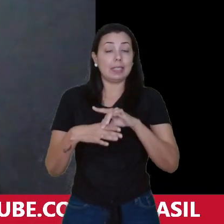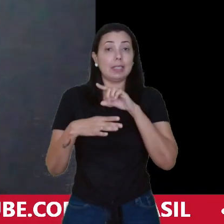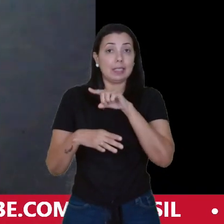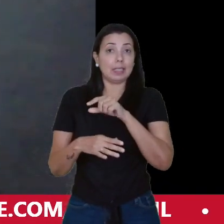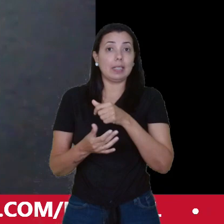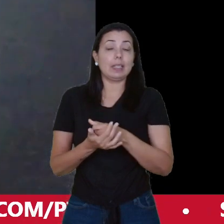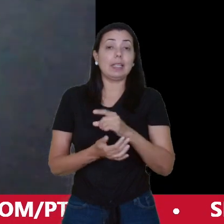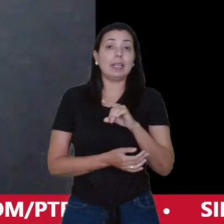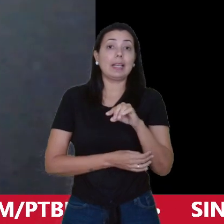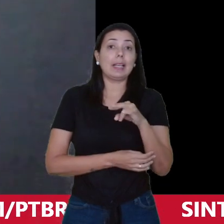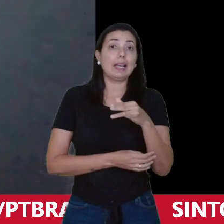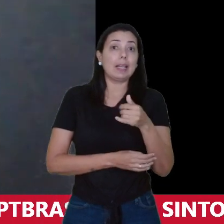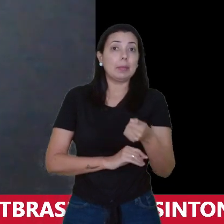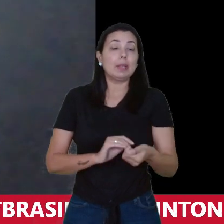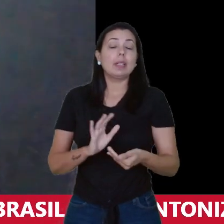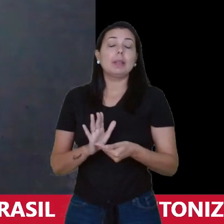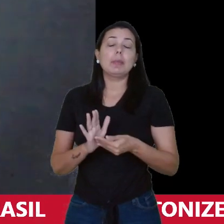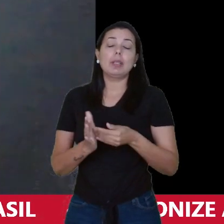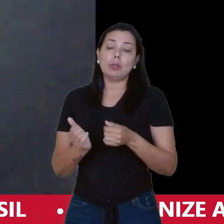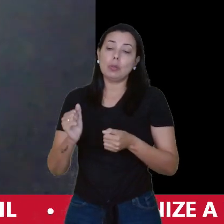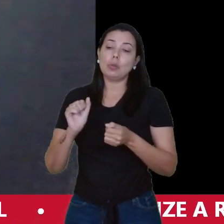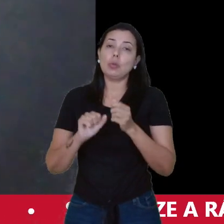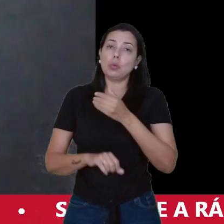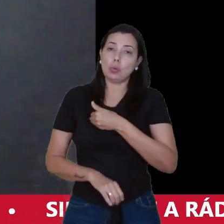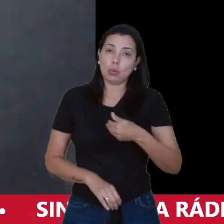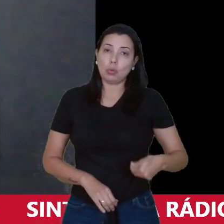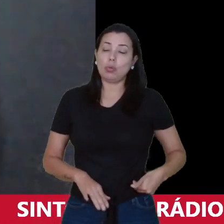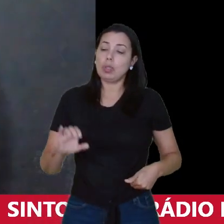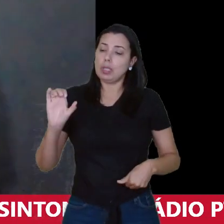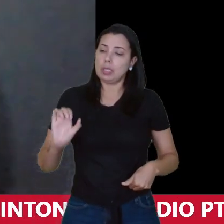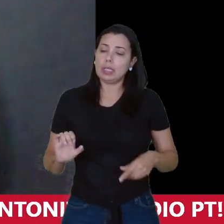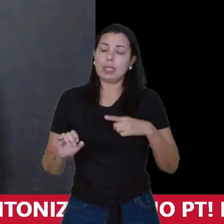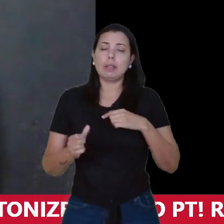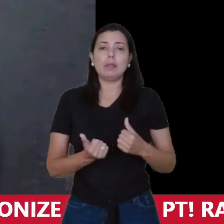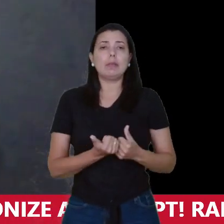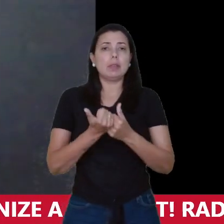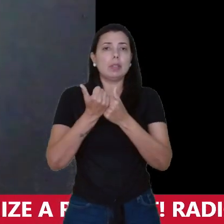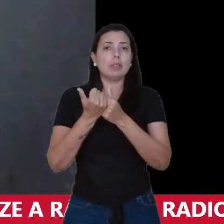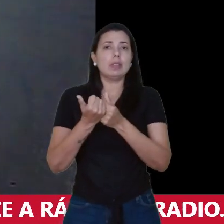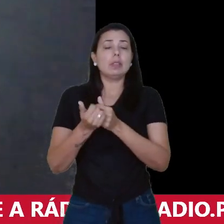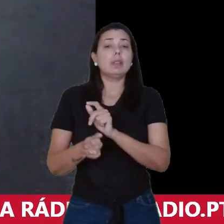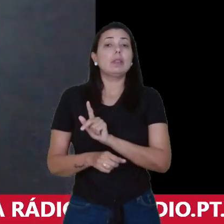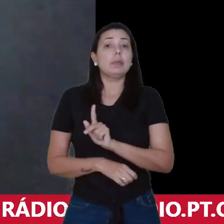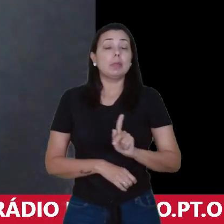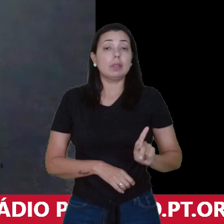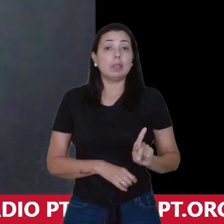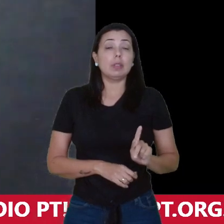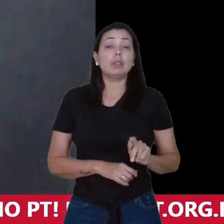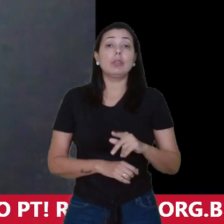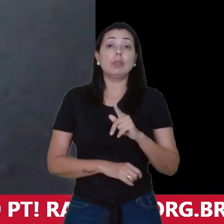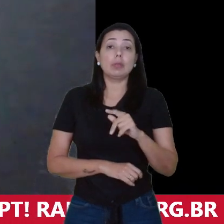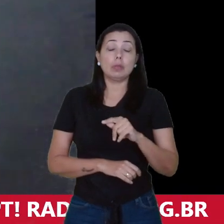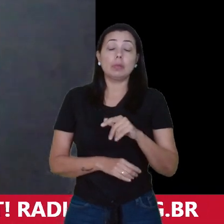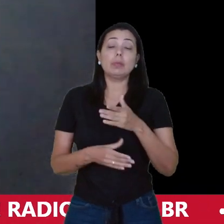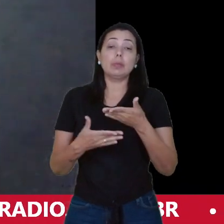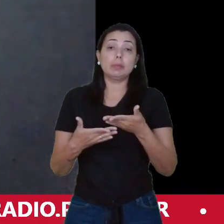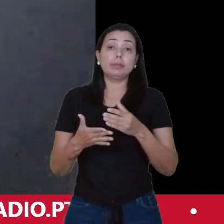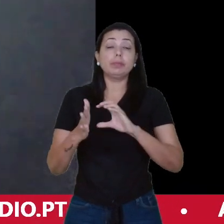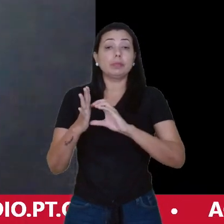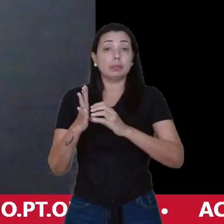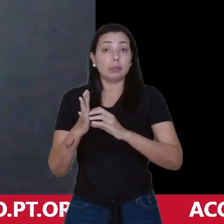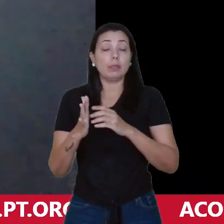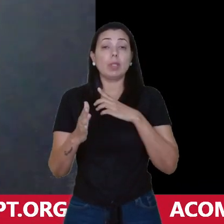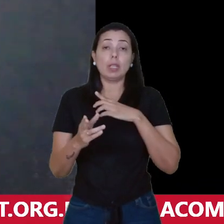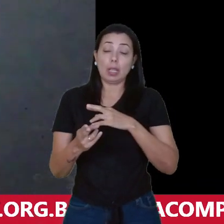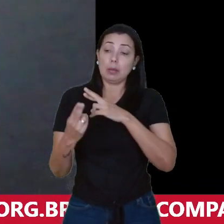Câmara, no governo da esquerda, que é o governo de Milson. Sou vice-presidente estadual do partido. E a gente cumpre um papel